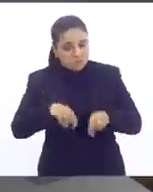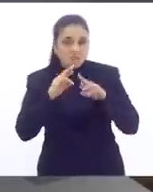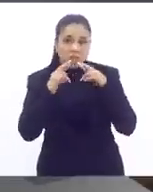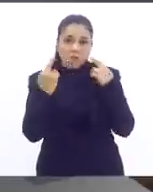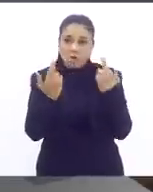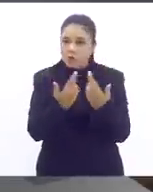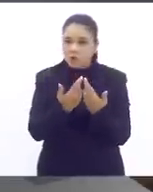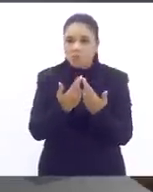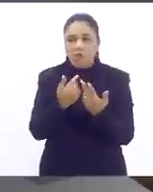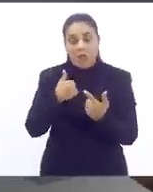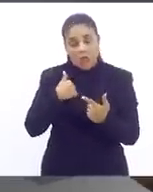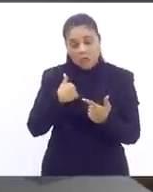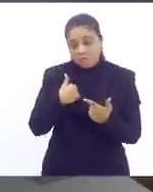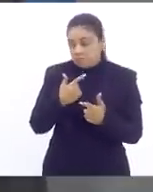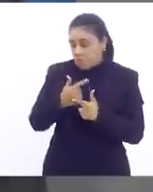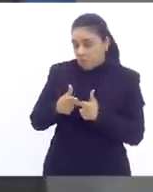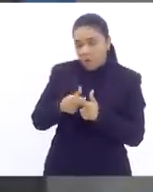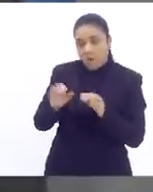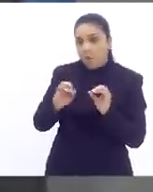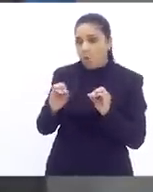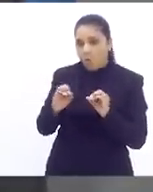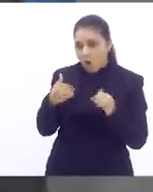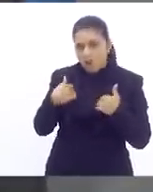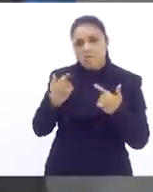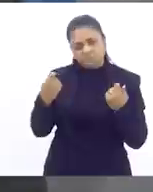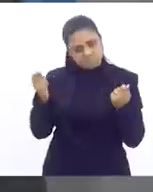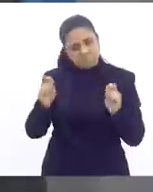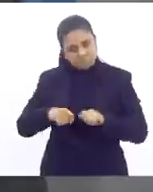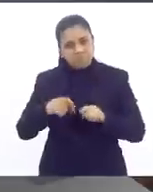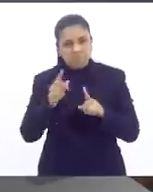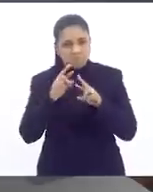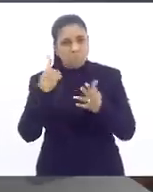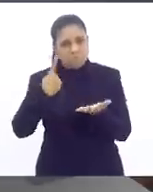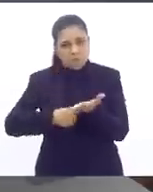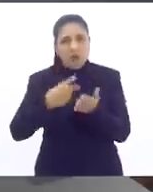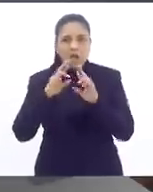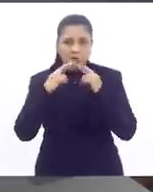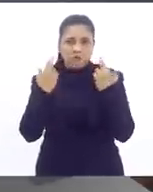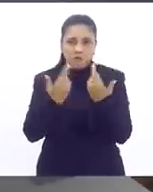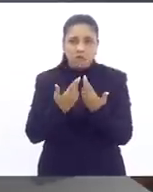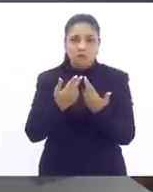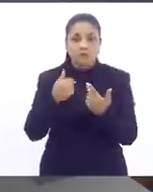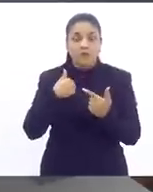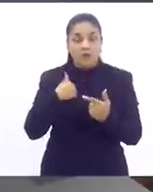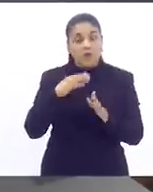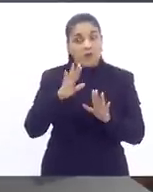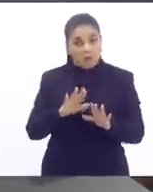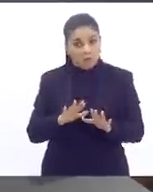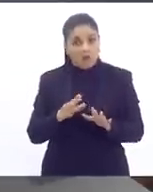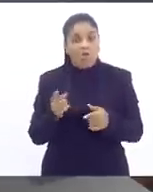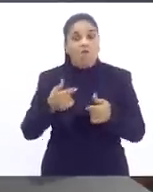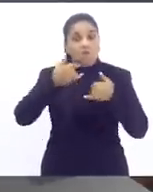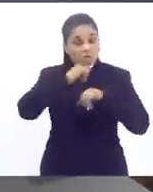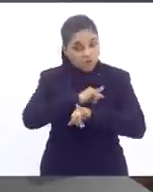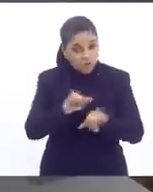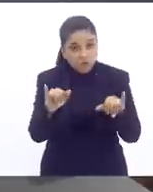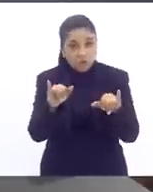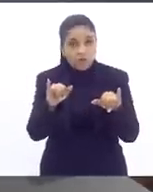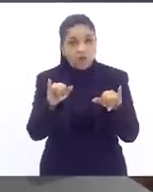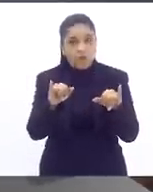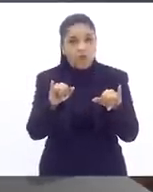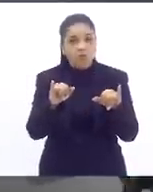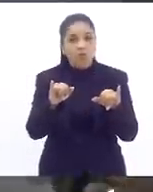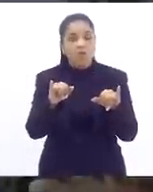importante e depois comunicar a gente o resultado dessa reunião apesar de volta a dizer e isso